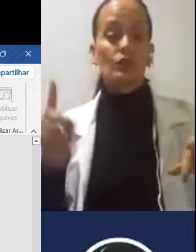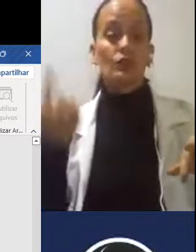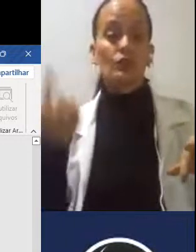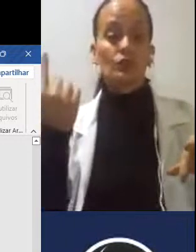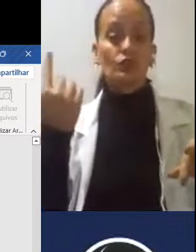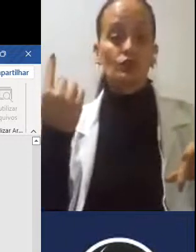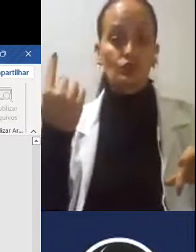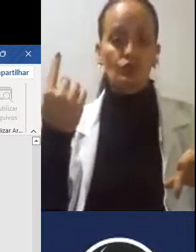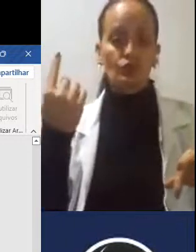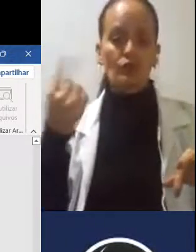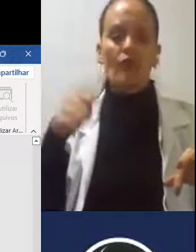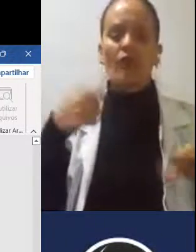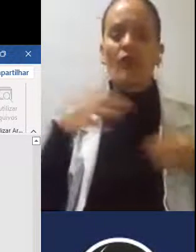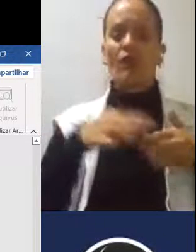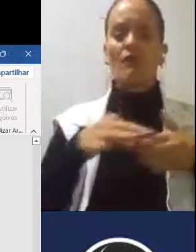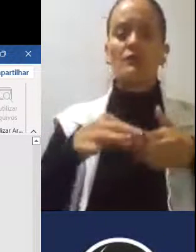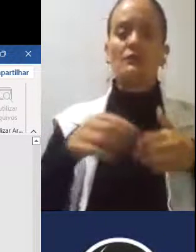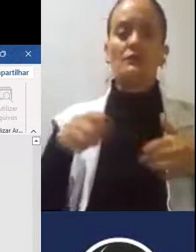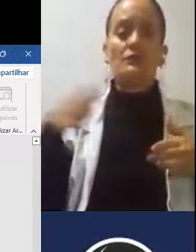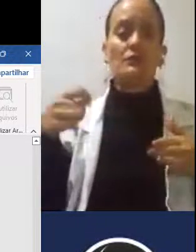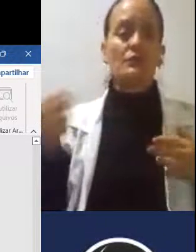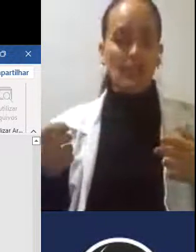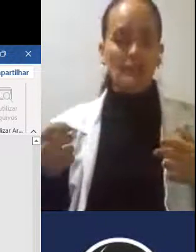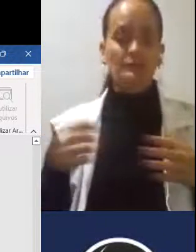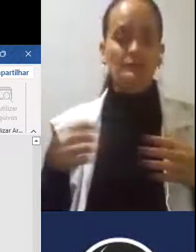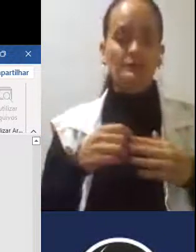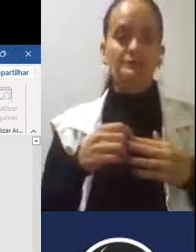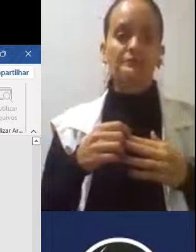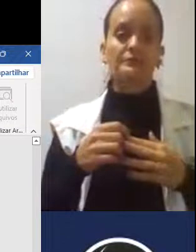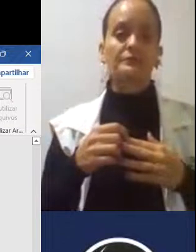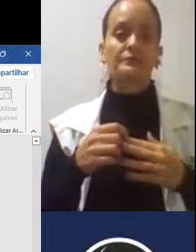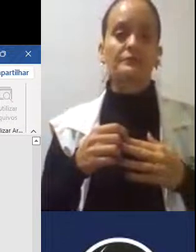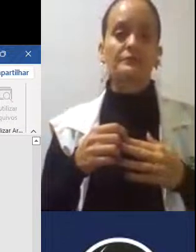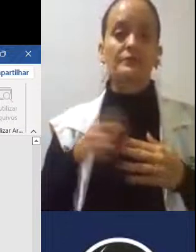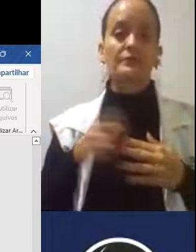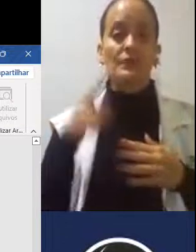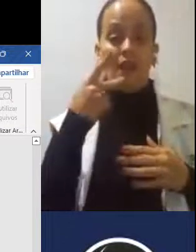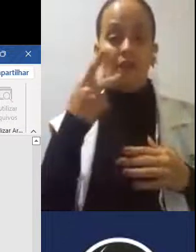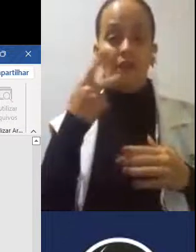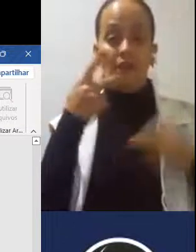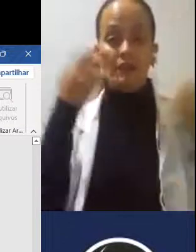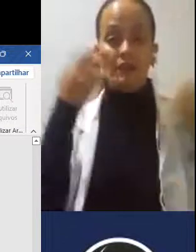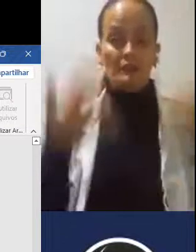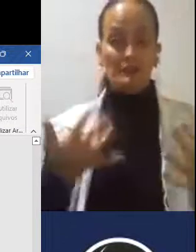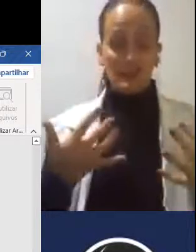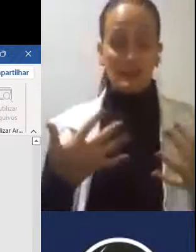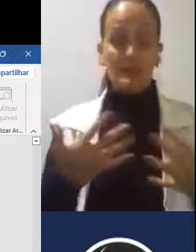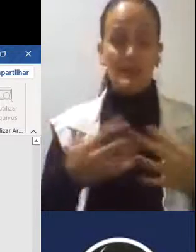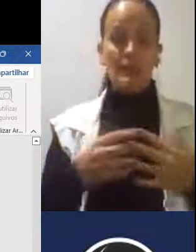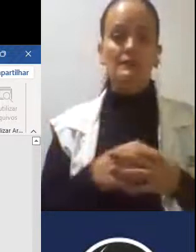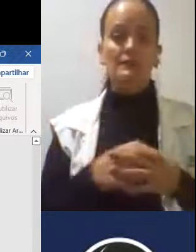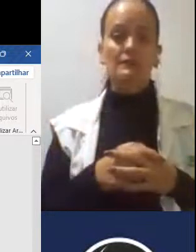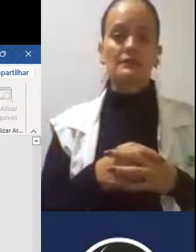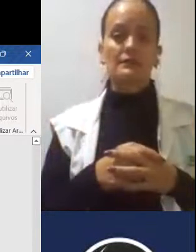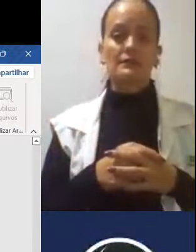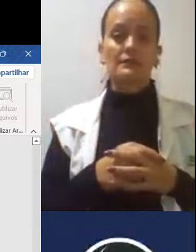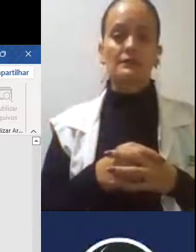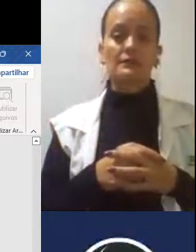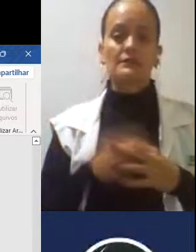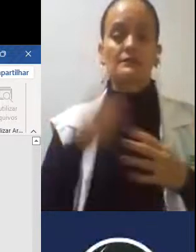que é, né? Então aqui no contexto vai falar para a gente, ó. Cadê? Se eu não me engano é condutor de alumínio. Deixa eu ver,